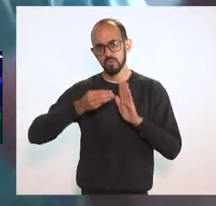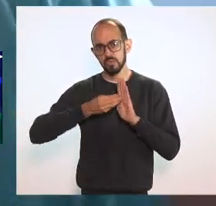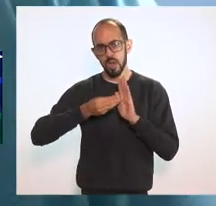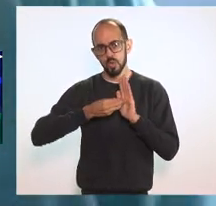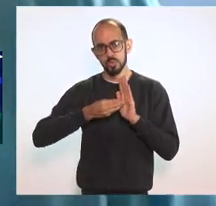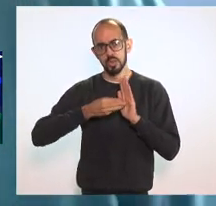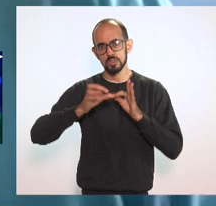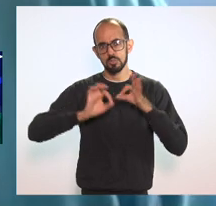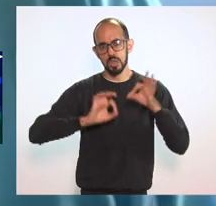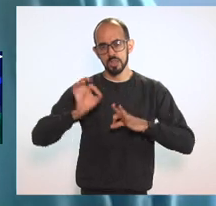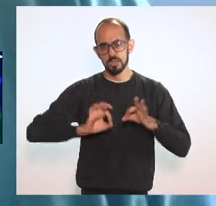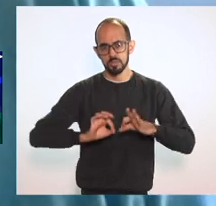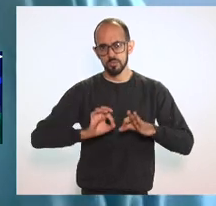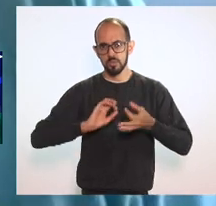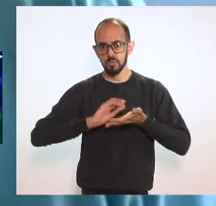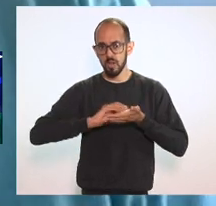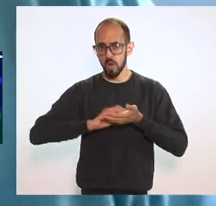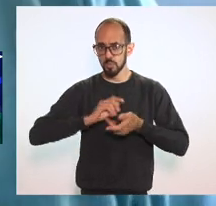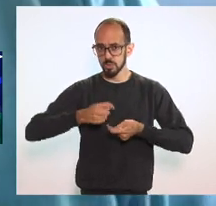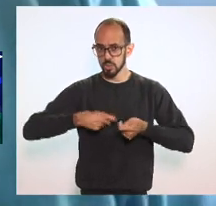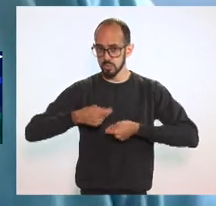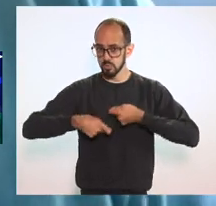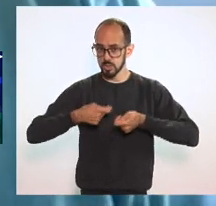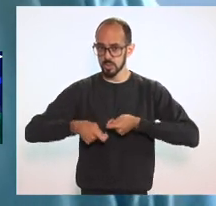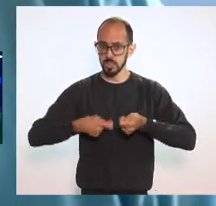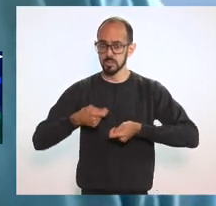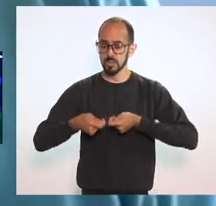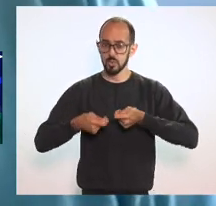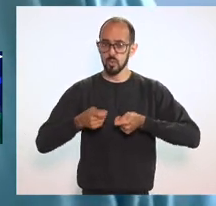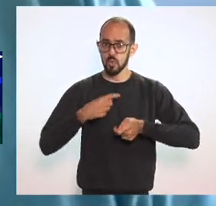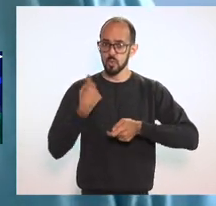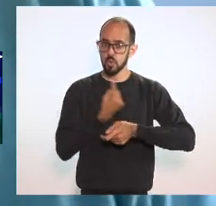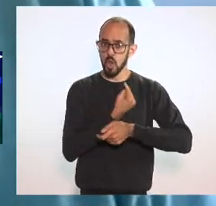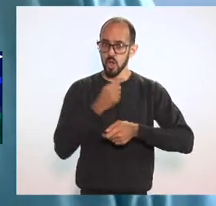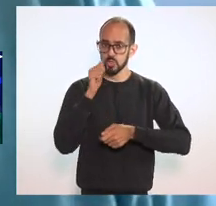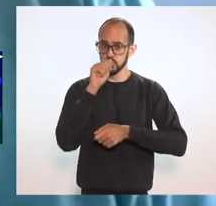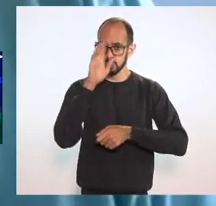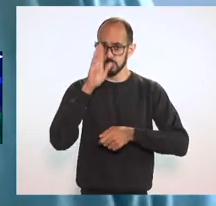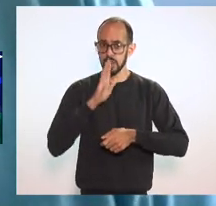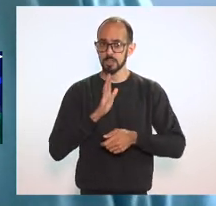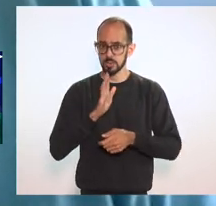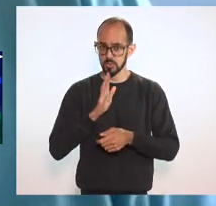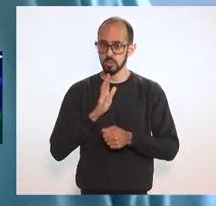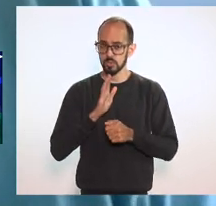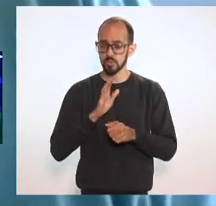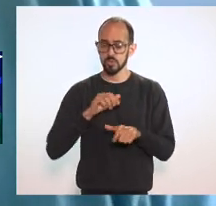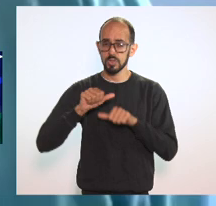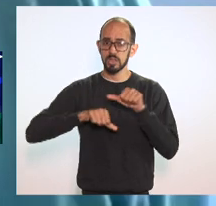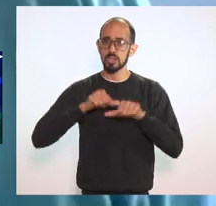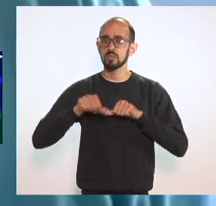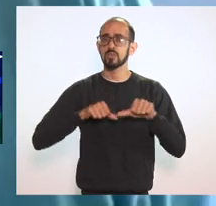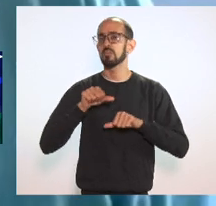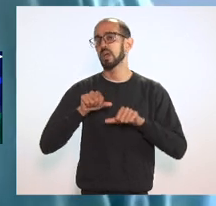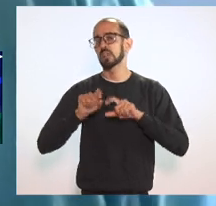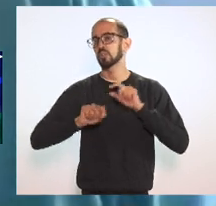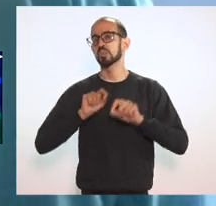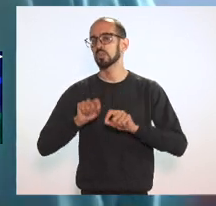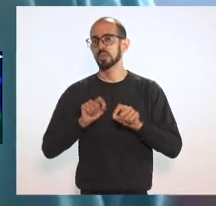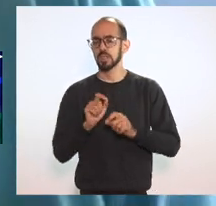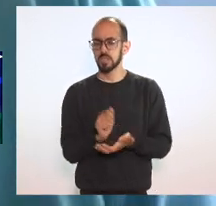por falta de coordenação o nosso país e foi transformar